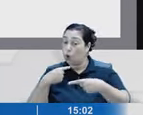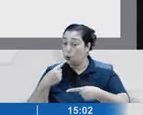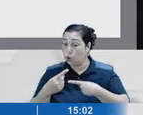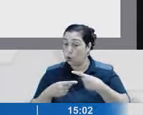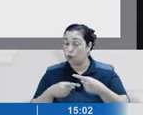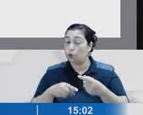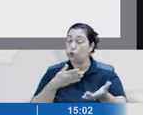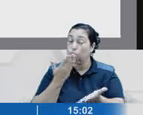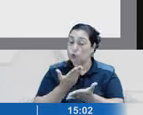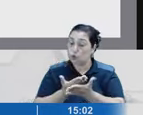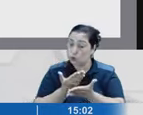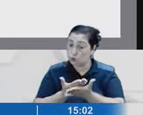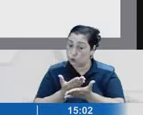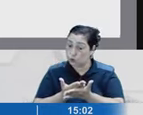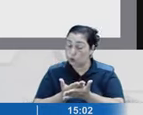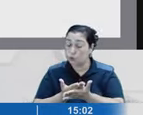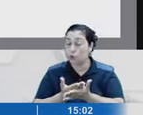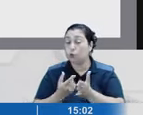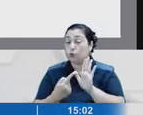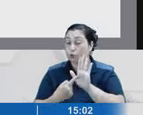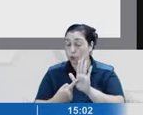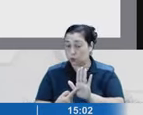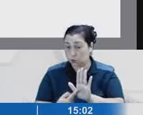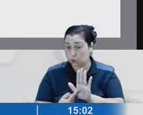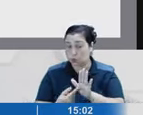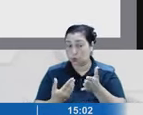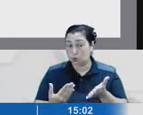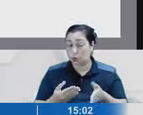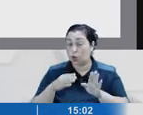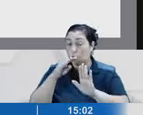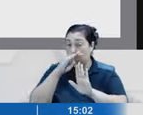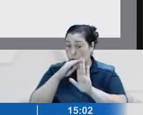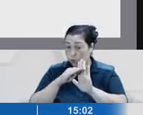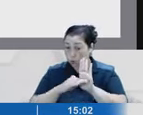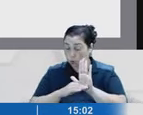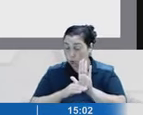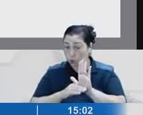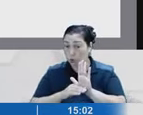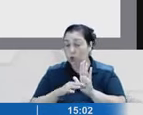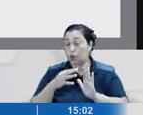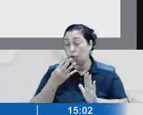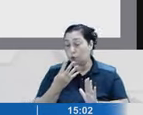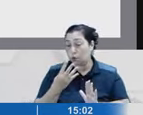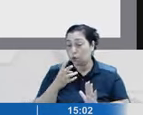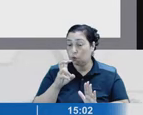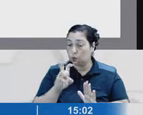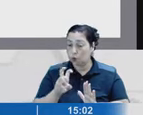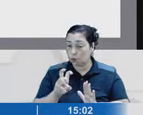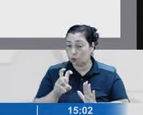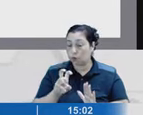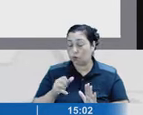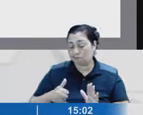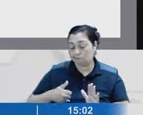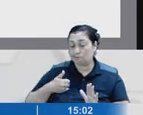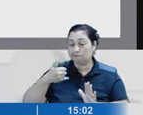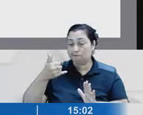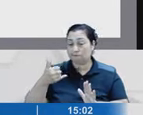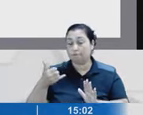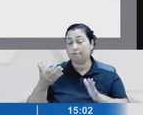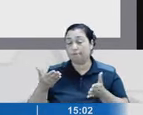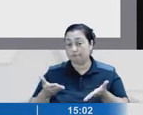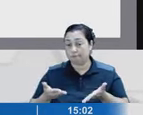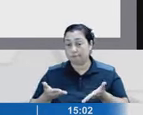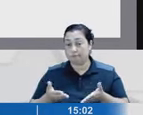foram publicados e já se mostrou com dados de estatística, de epidemiologia, que realmente 45 anos